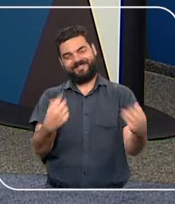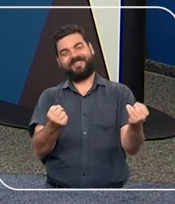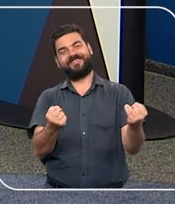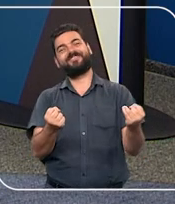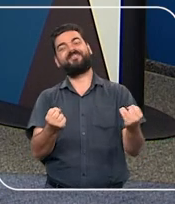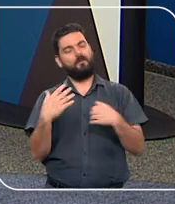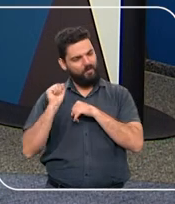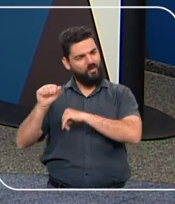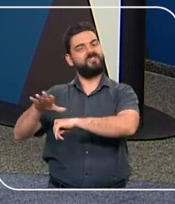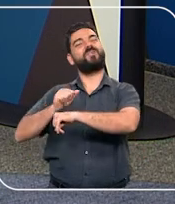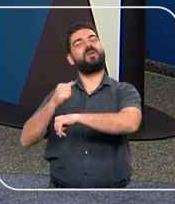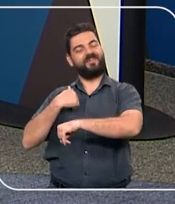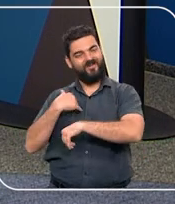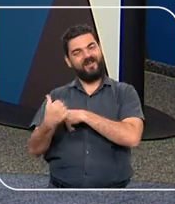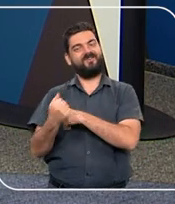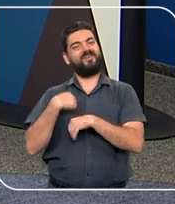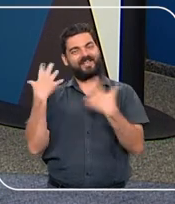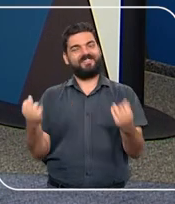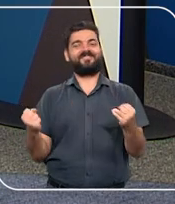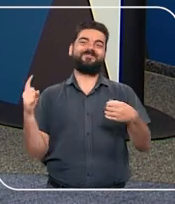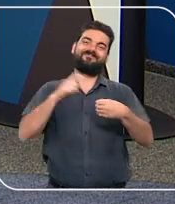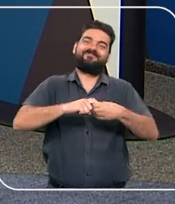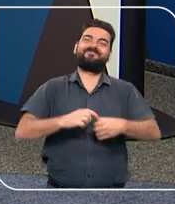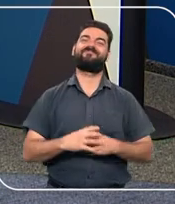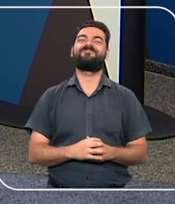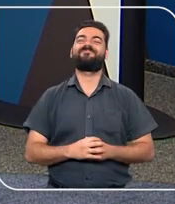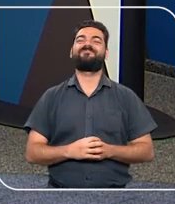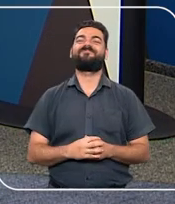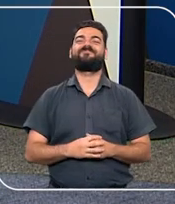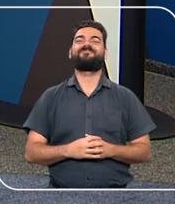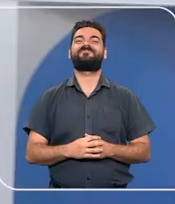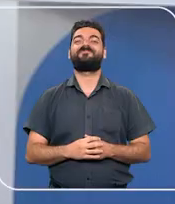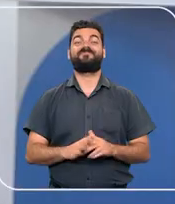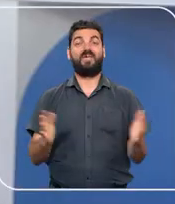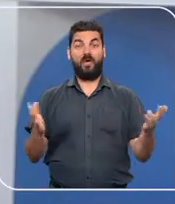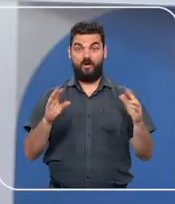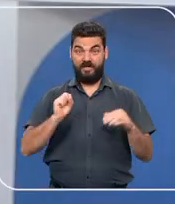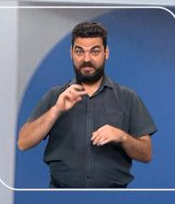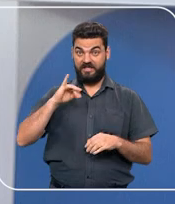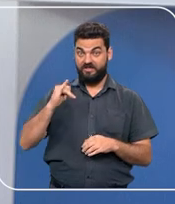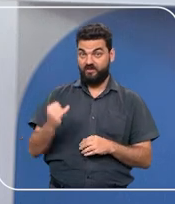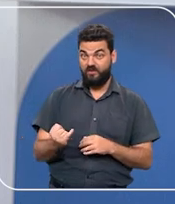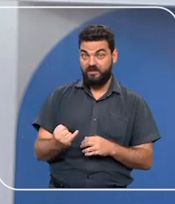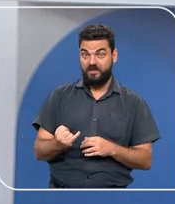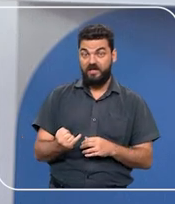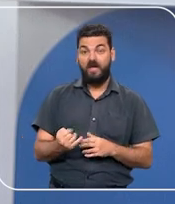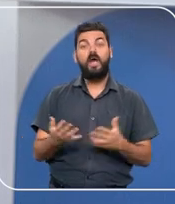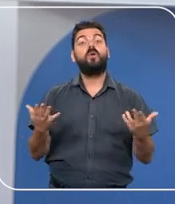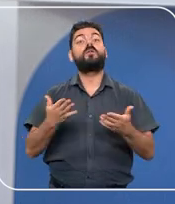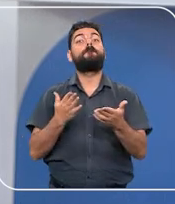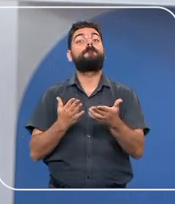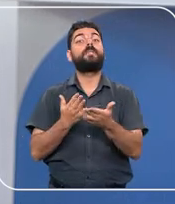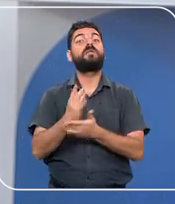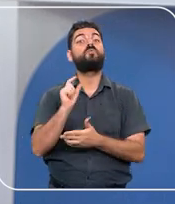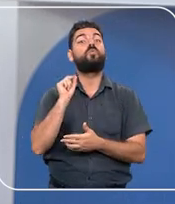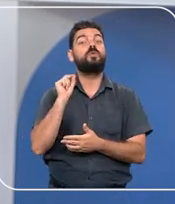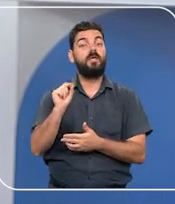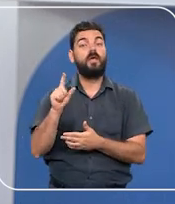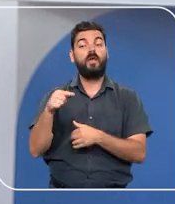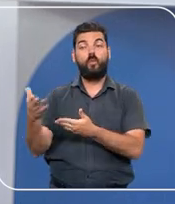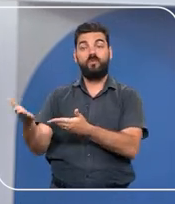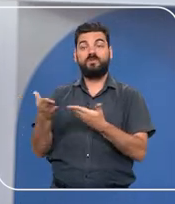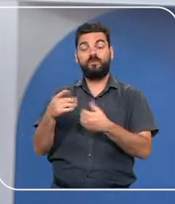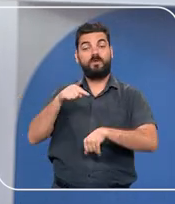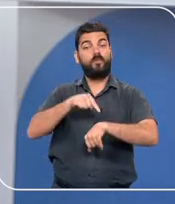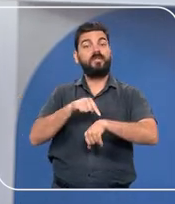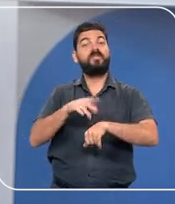uma vez com certeza é só me chamar estou sempre as ordens muito obrigada o Superior Tribunal de Justiça aprovou a